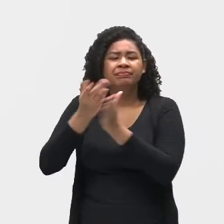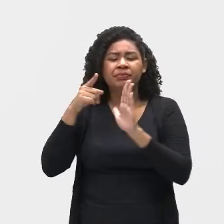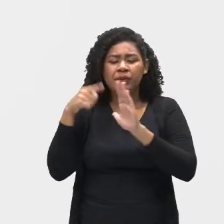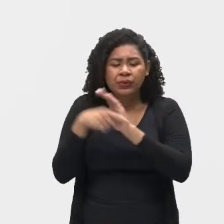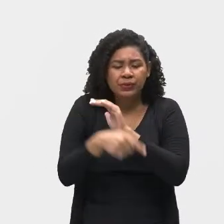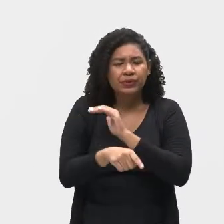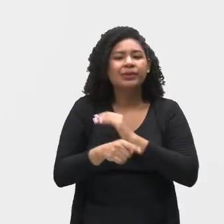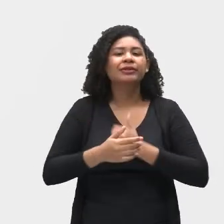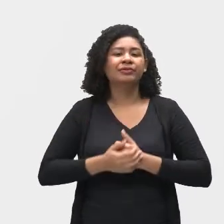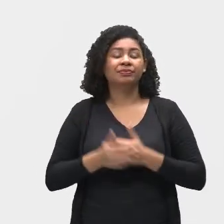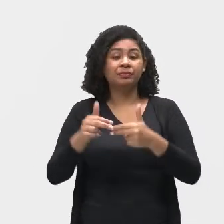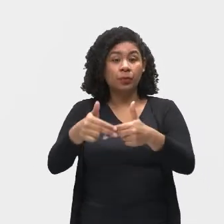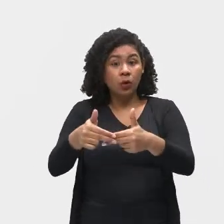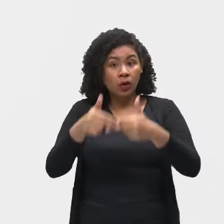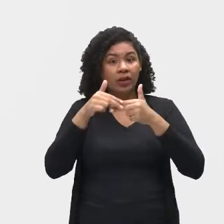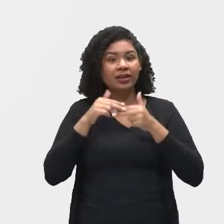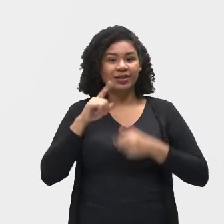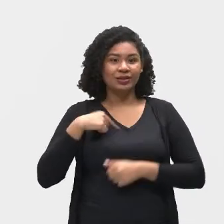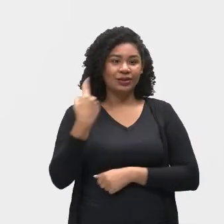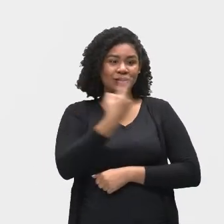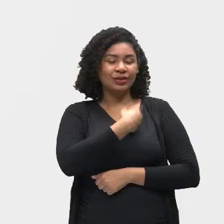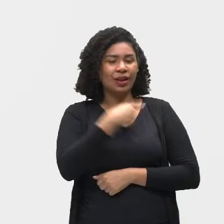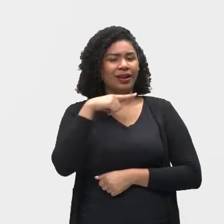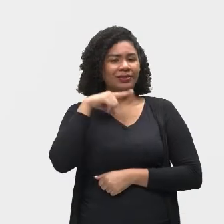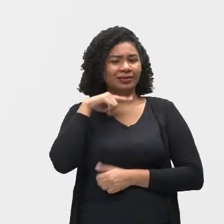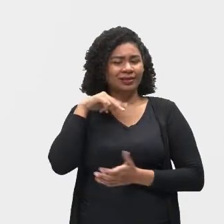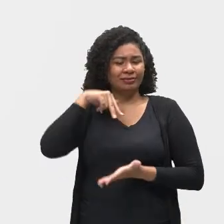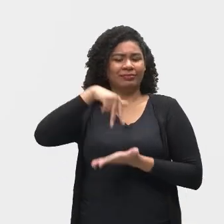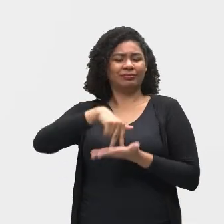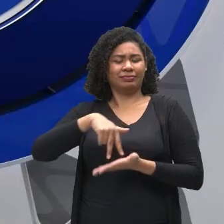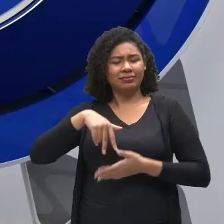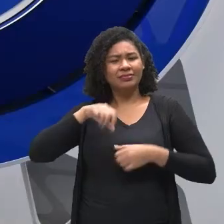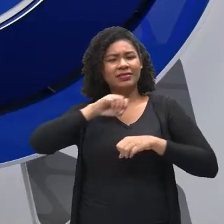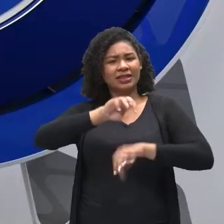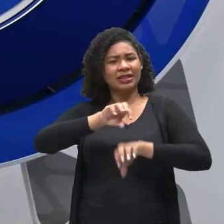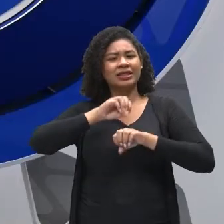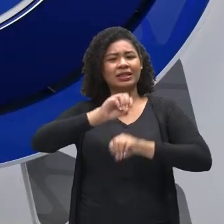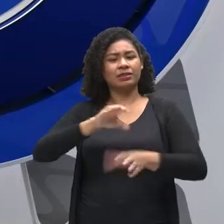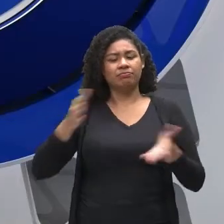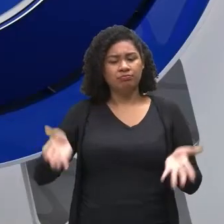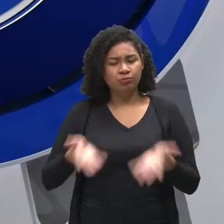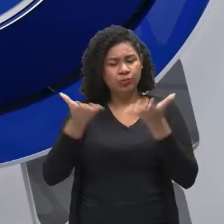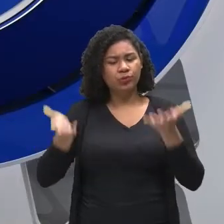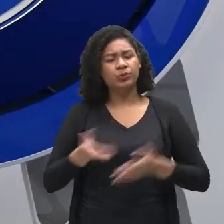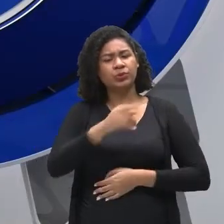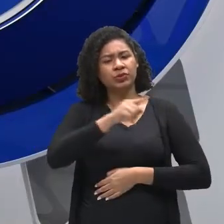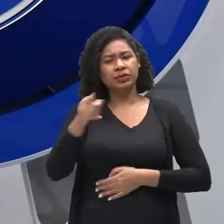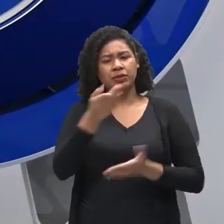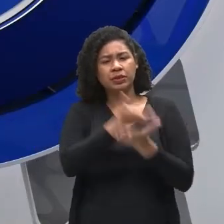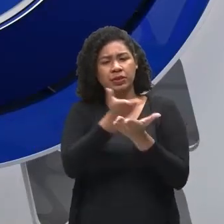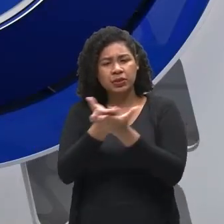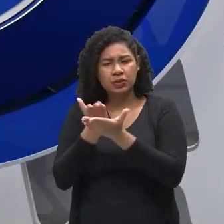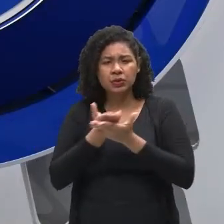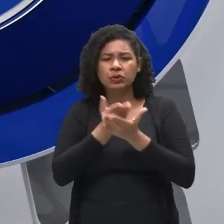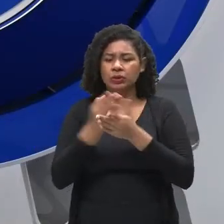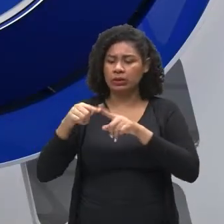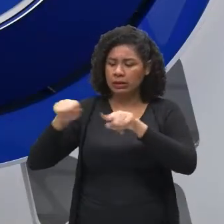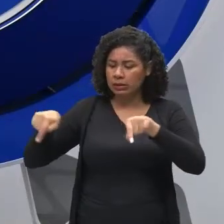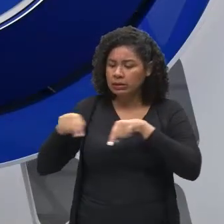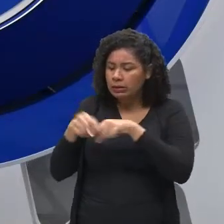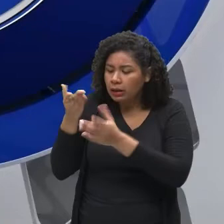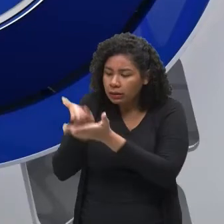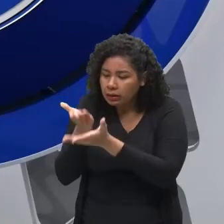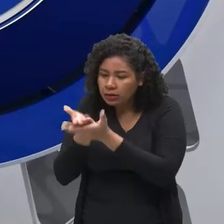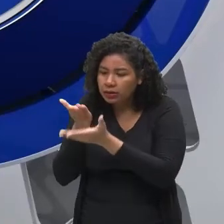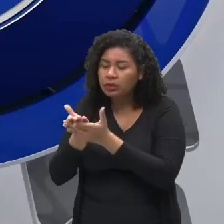inglesa, e é por isso que nós estamos aqui sempre motivando vocês a estudarem não só na turma, não só na sala de